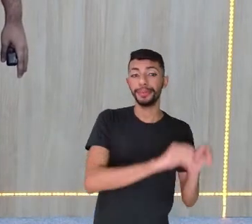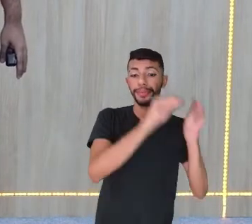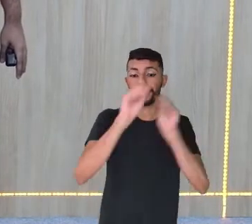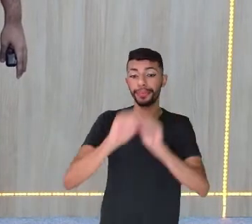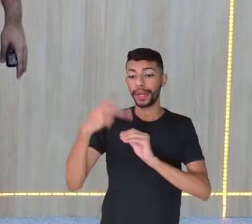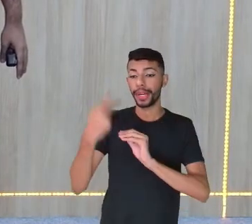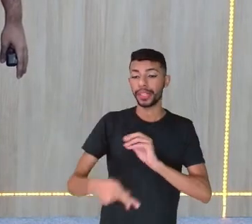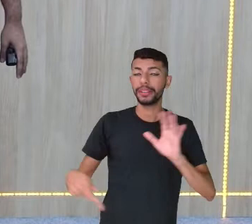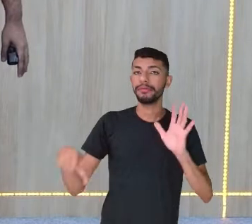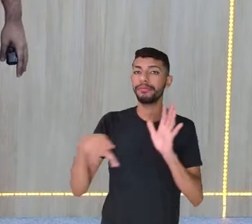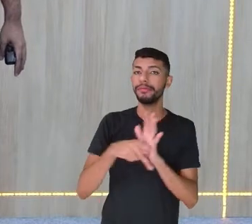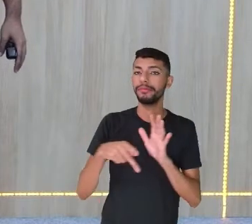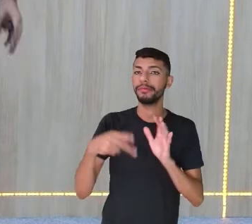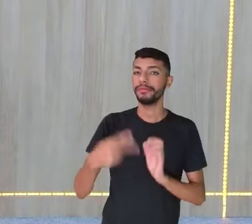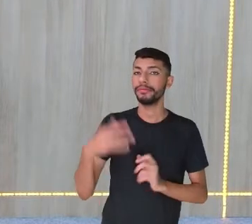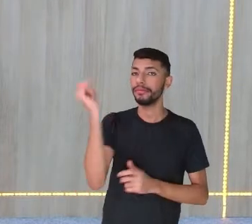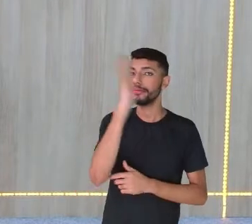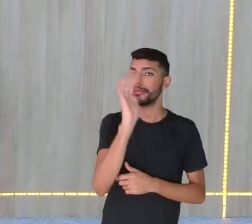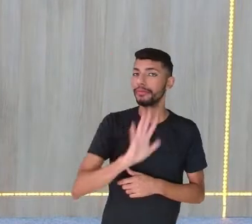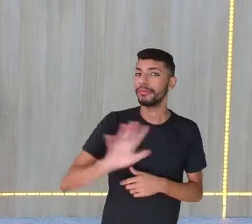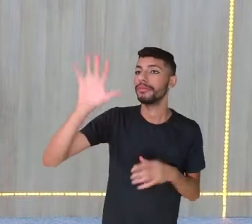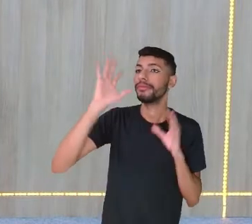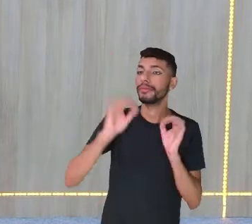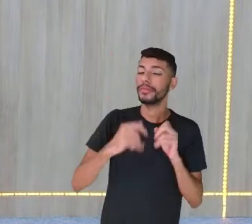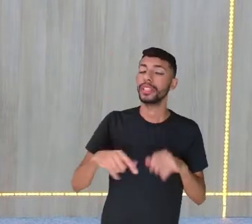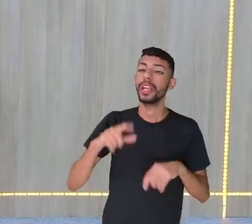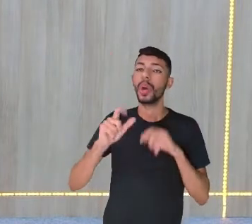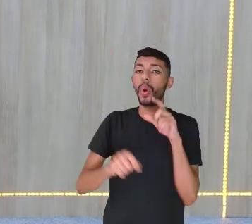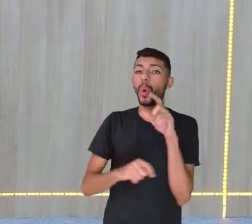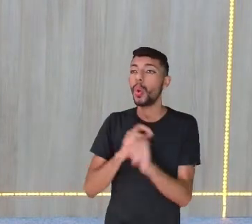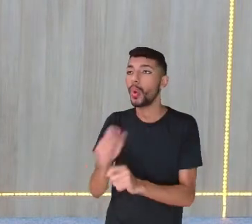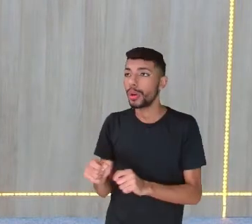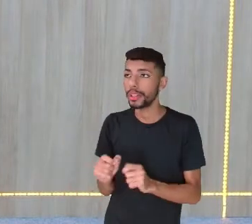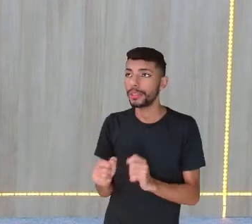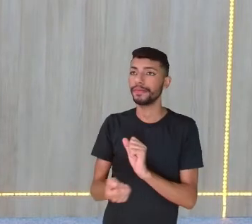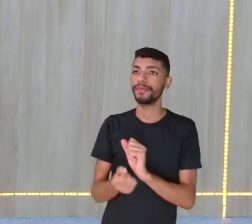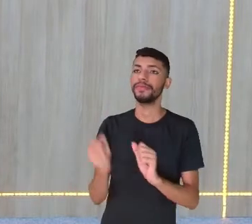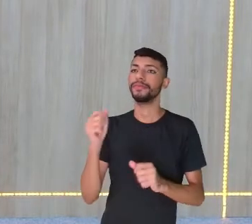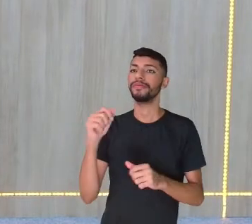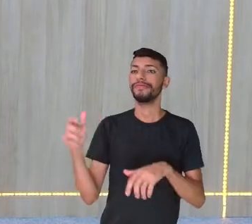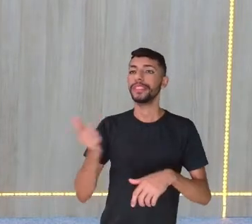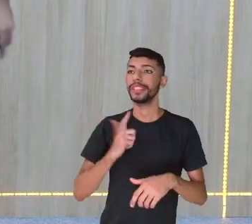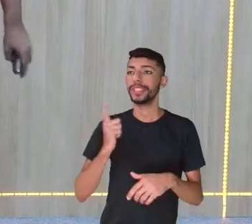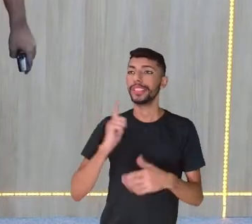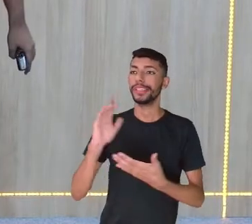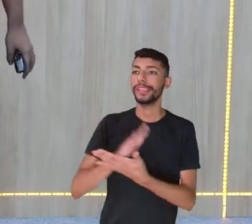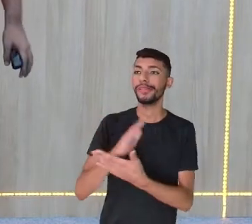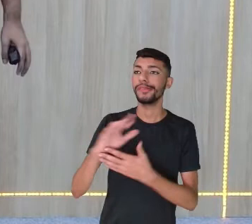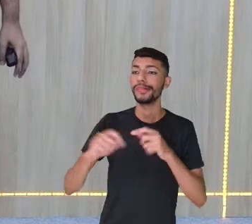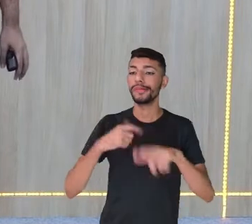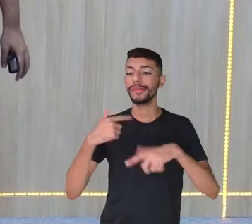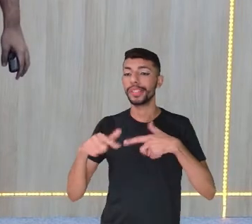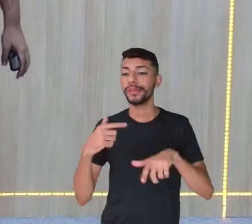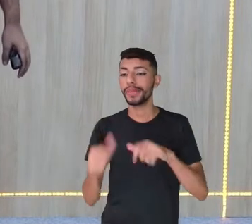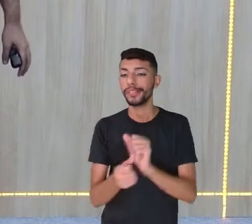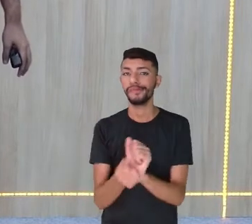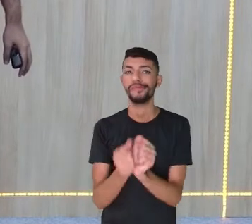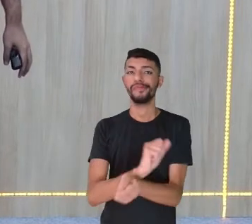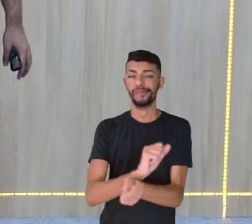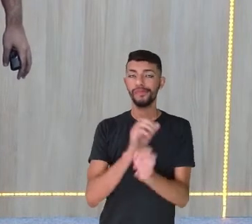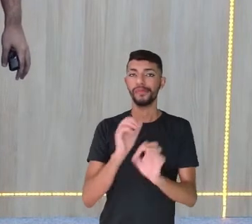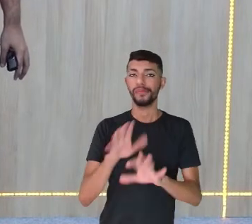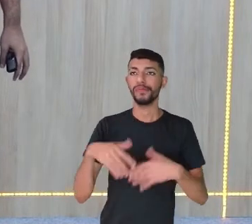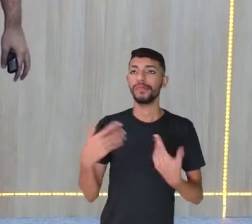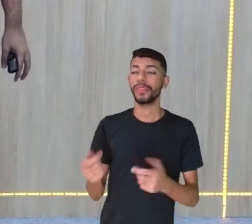navios negreiros também, submetendo a condições subhumanas de trabalho. Beleza, pessoal? Aí passando aqui, ó, por